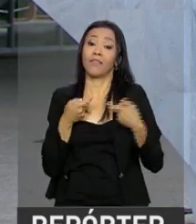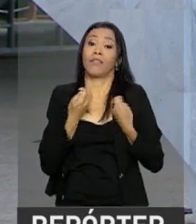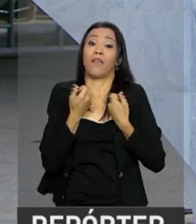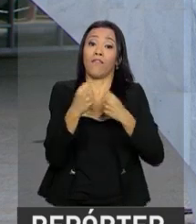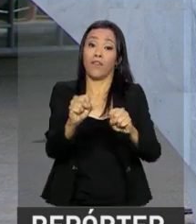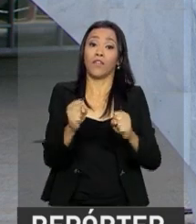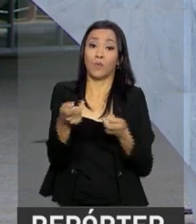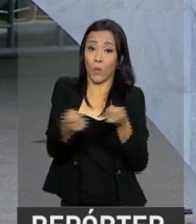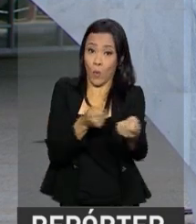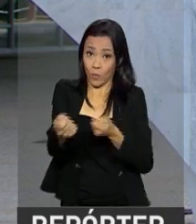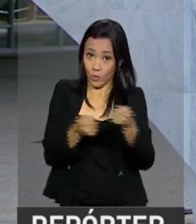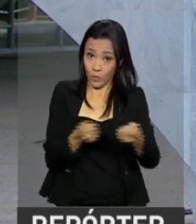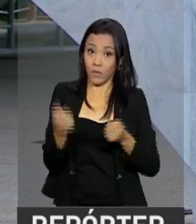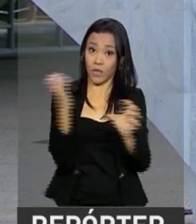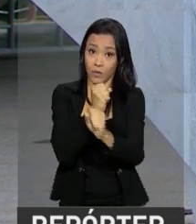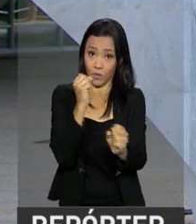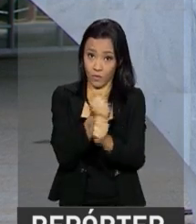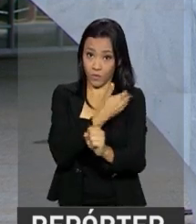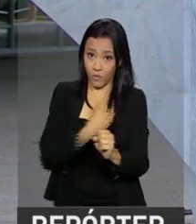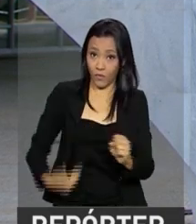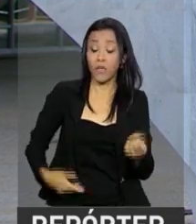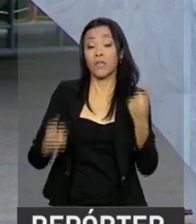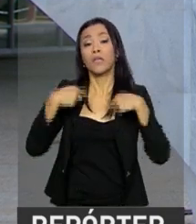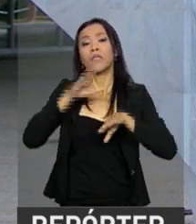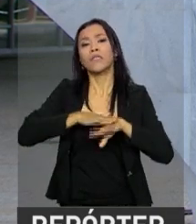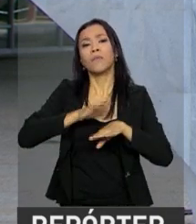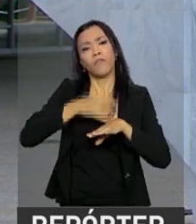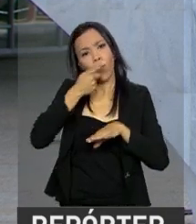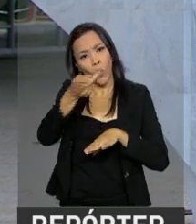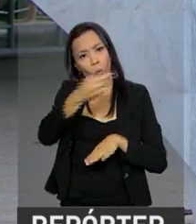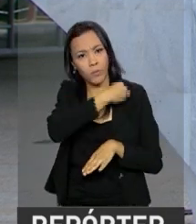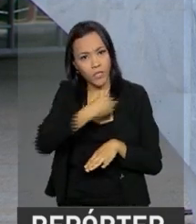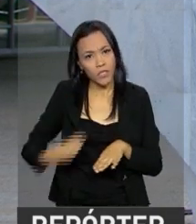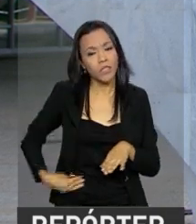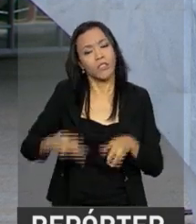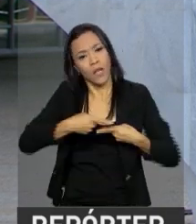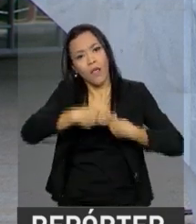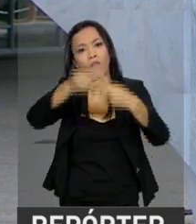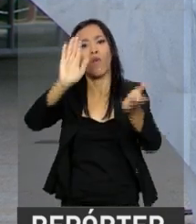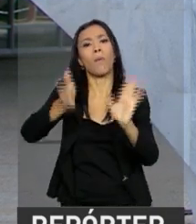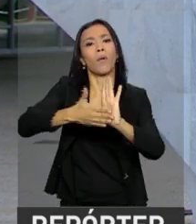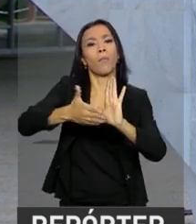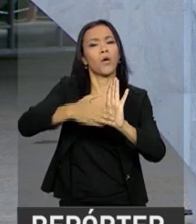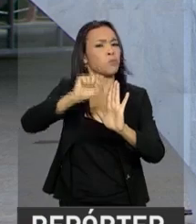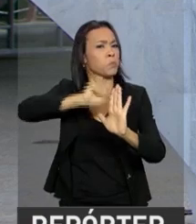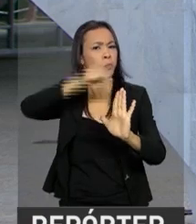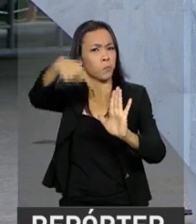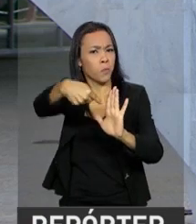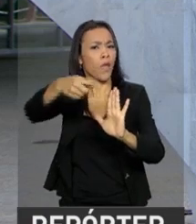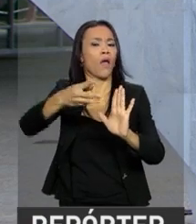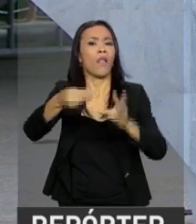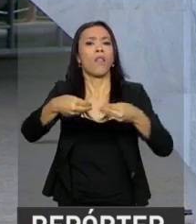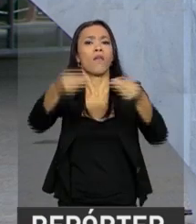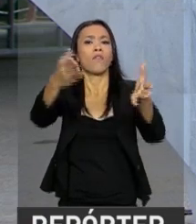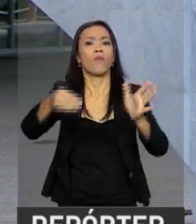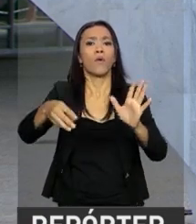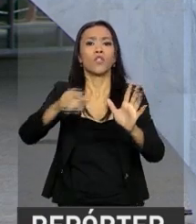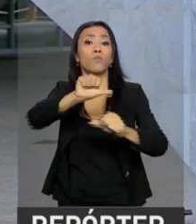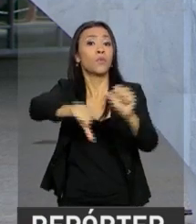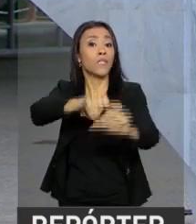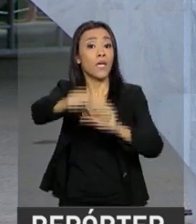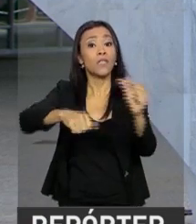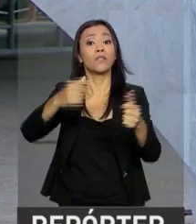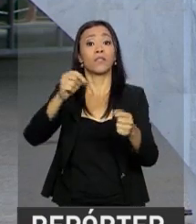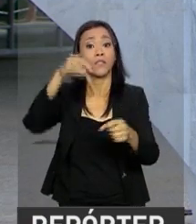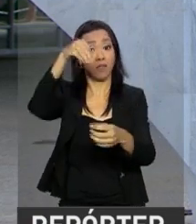E nesse sentido, o ministro diz ainda que o governo encaminhou então uma proposta de emenda à Constituição, uma proposta de mudança